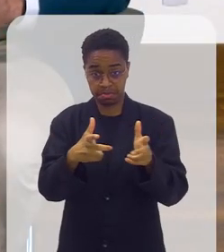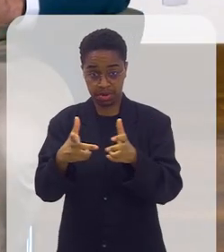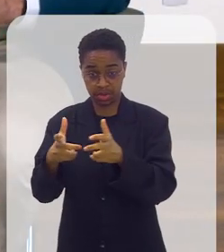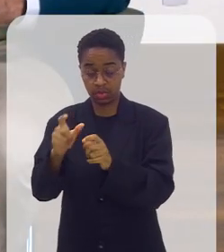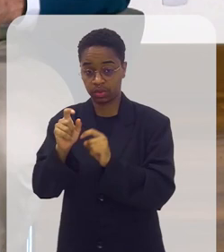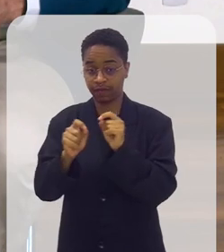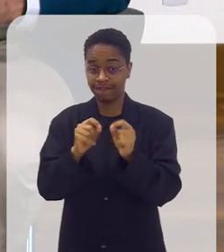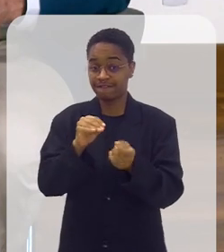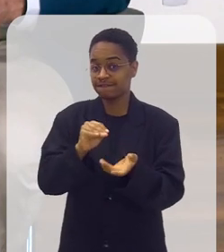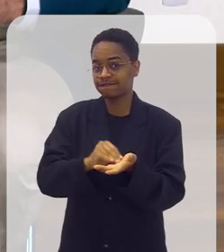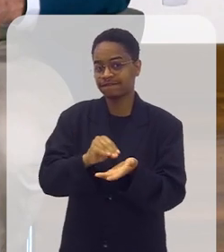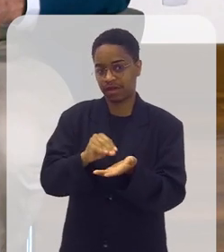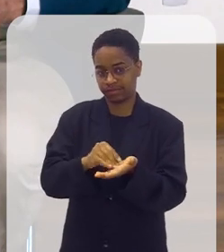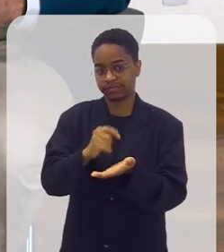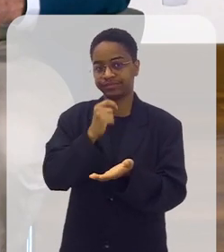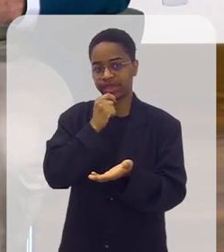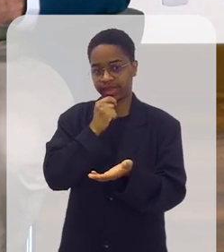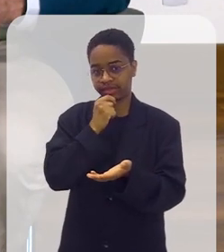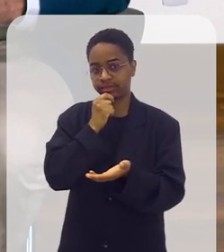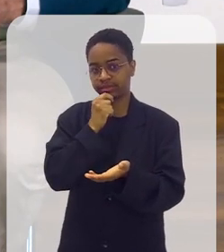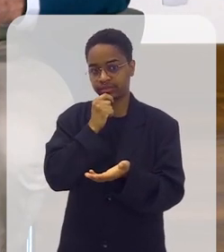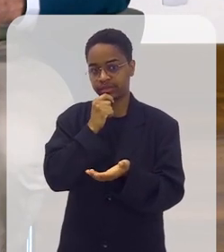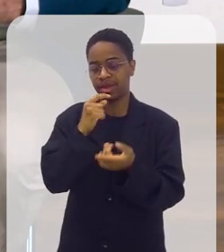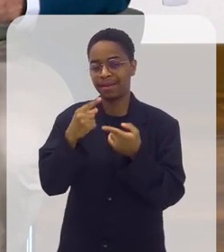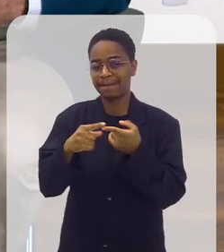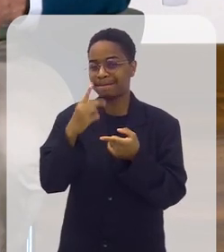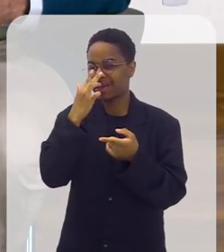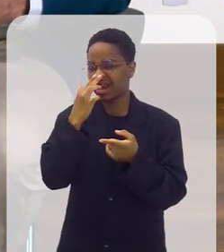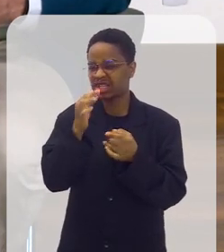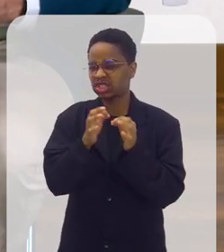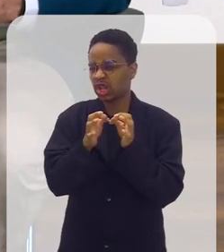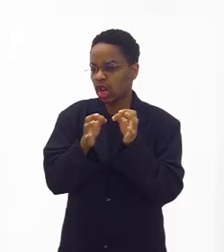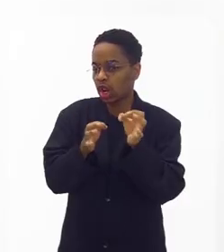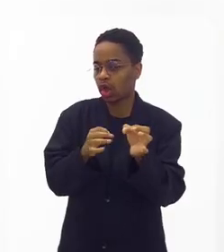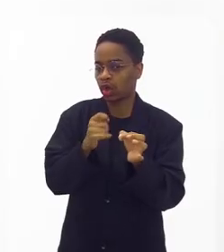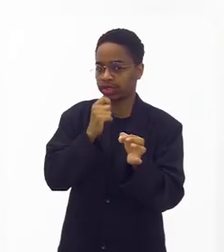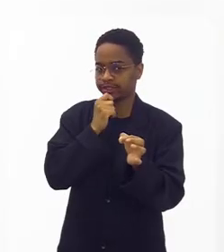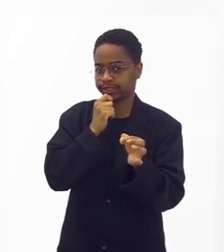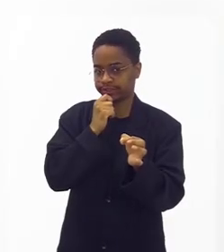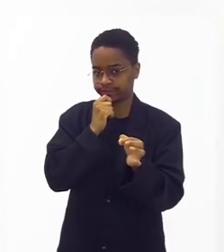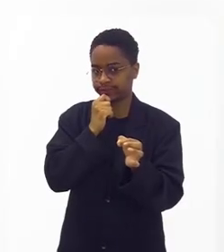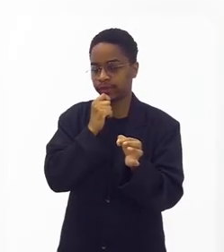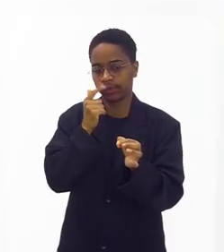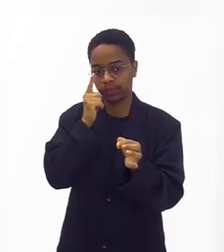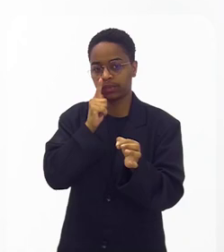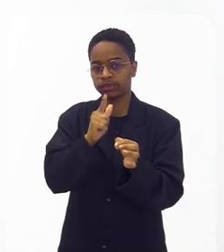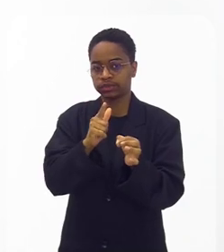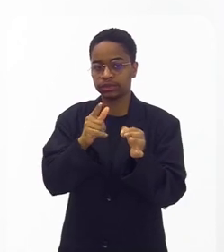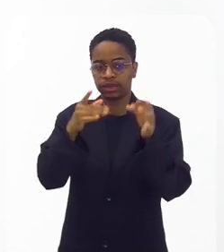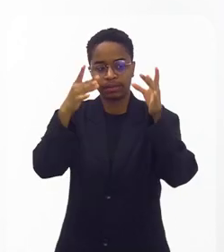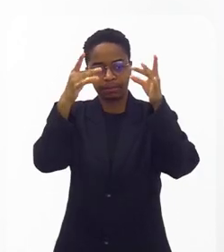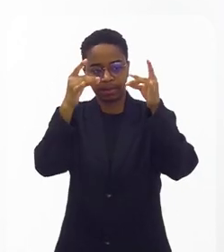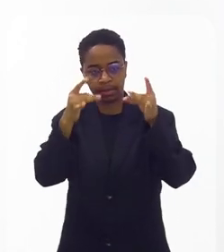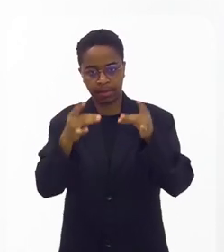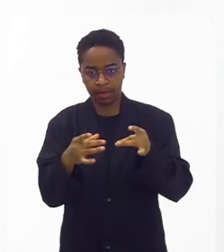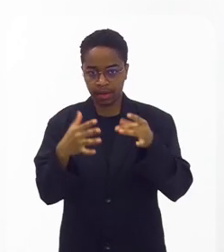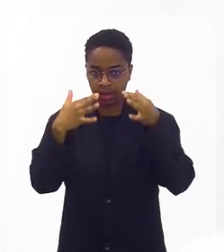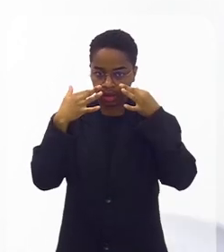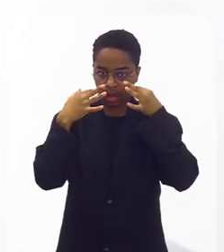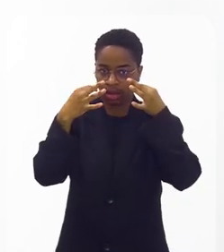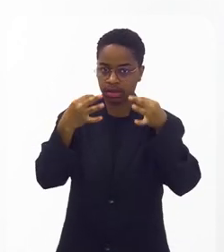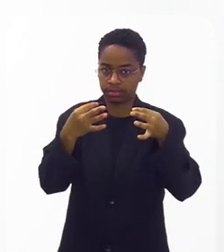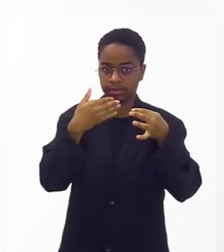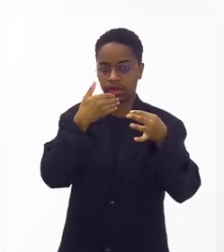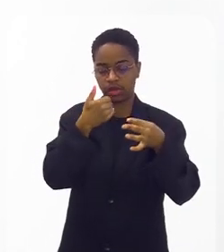apercebe, ainda falta, nós ainda estamos um pouco distante de atender todas as necessidades. Por exemplo, a